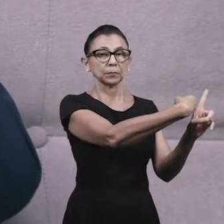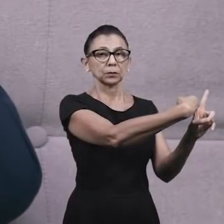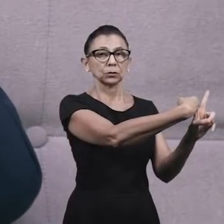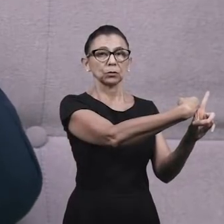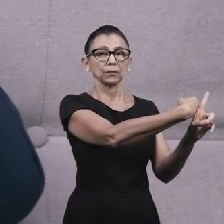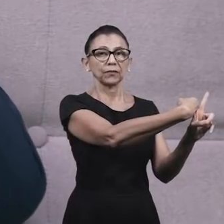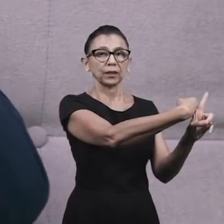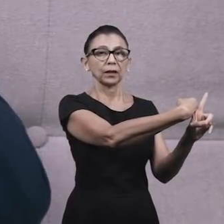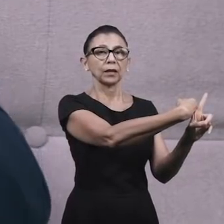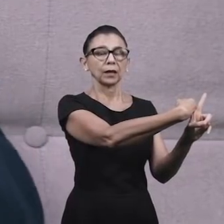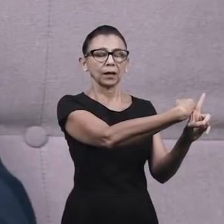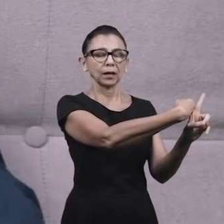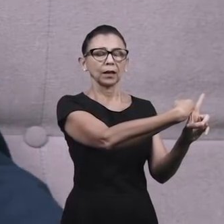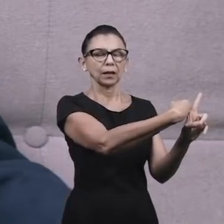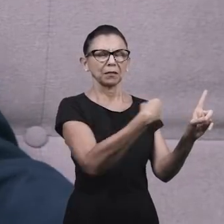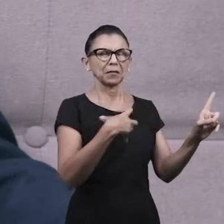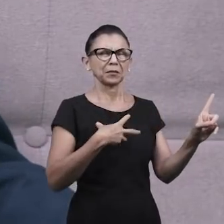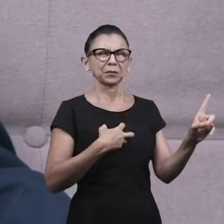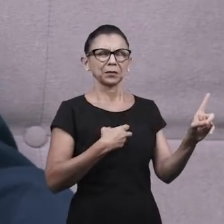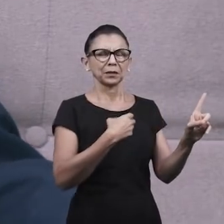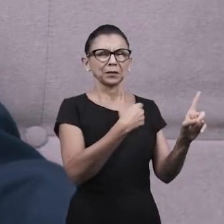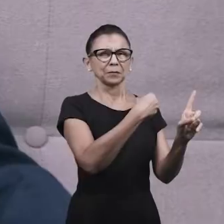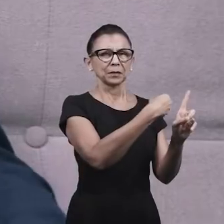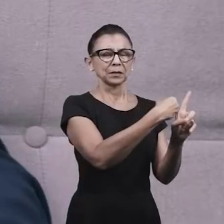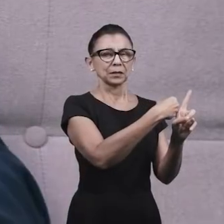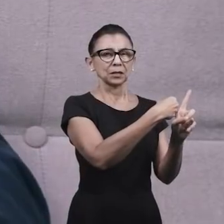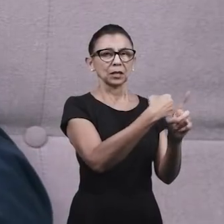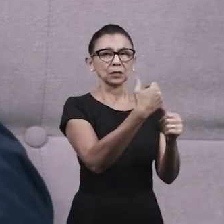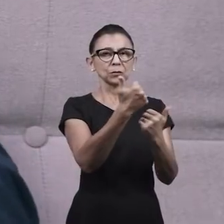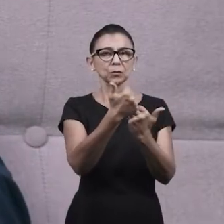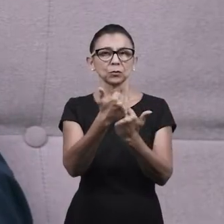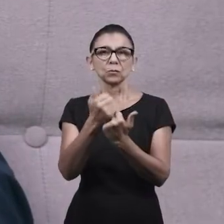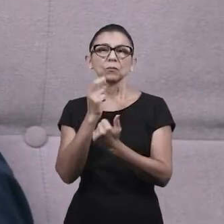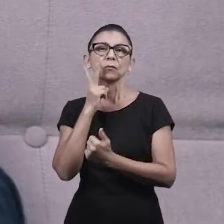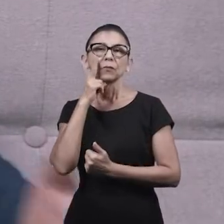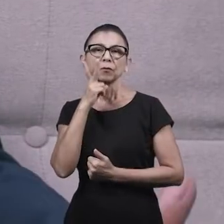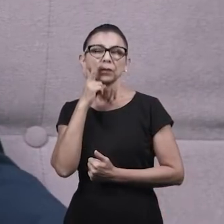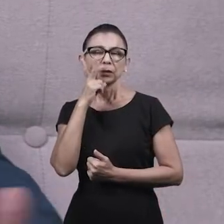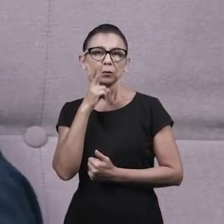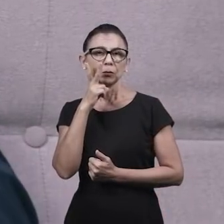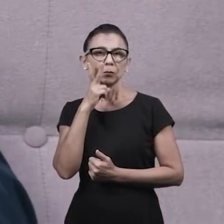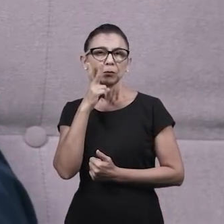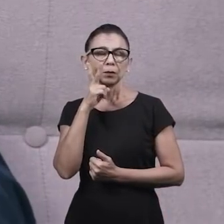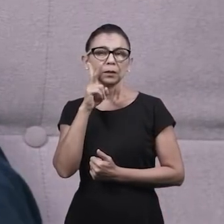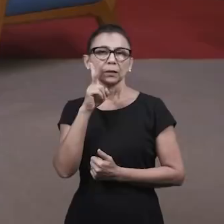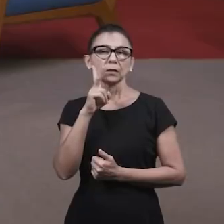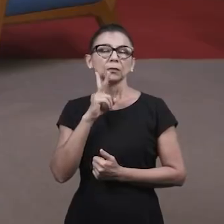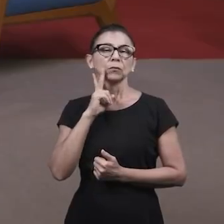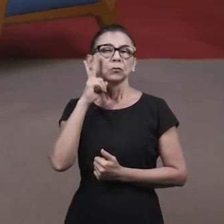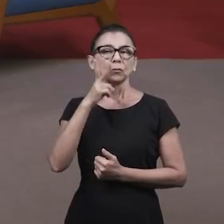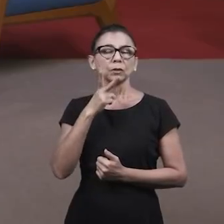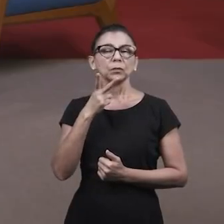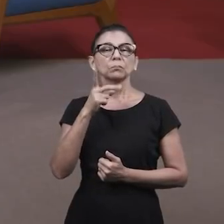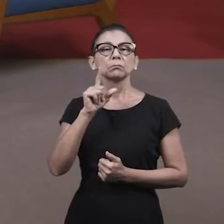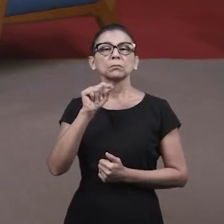como sempre. Mas Jesus aqui revela algo que eles não conheciam. Ele tira as